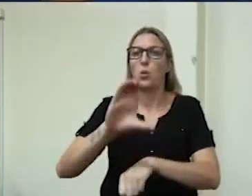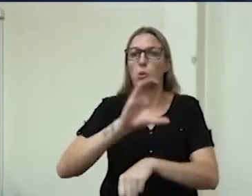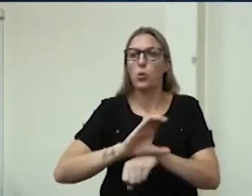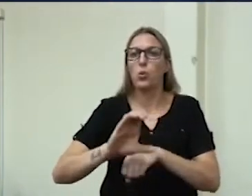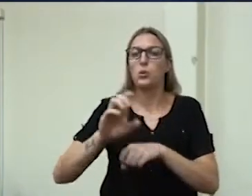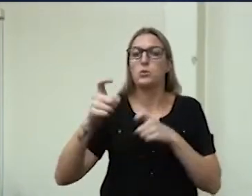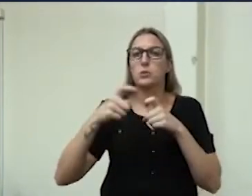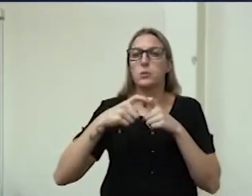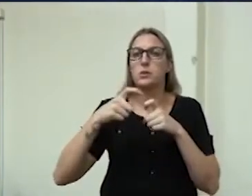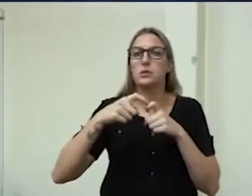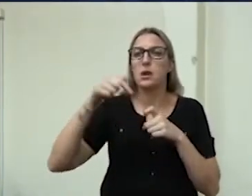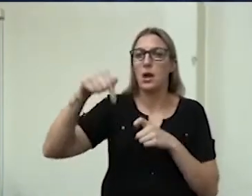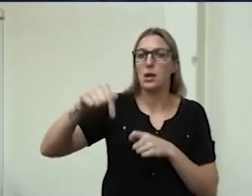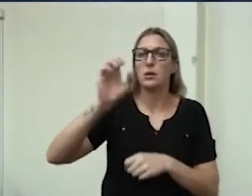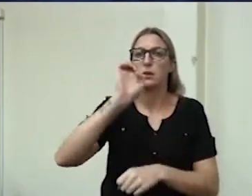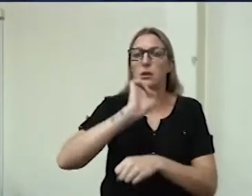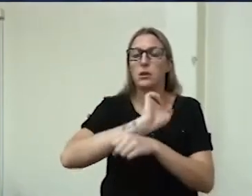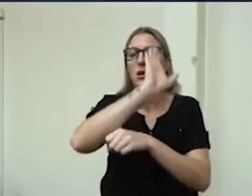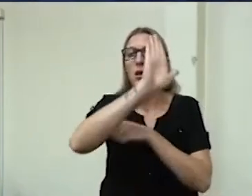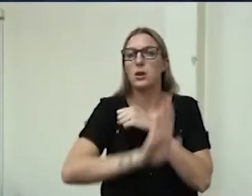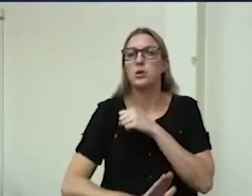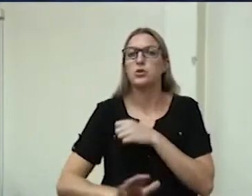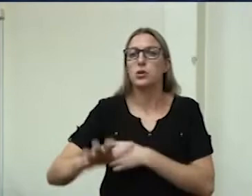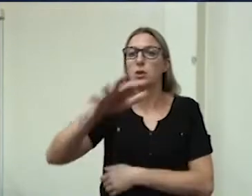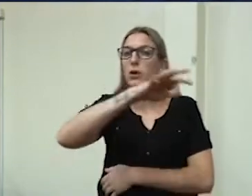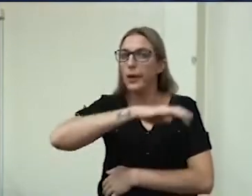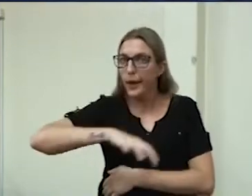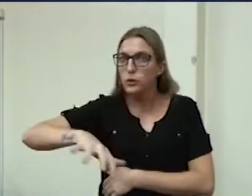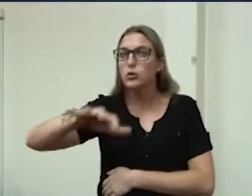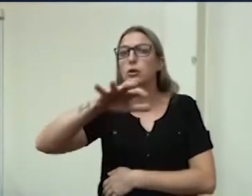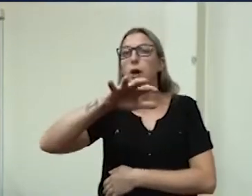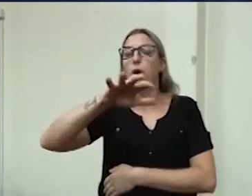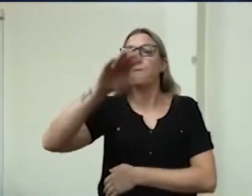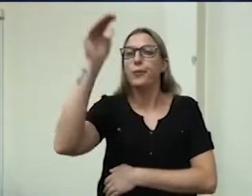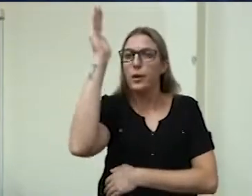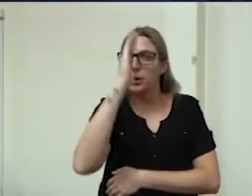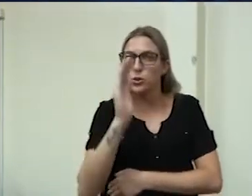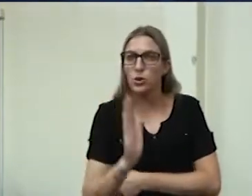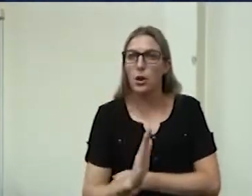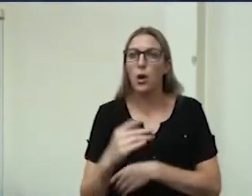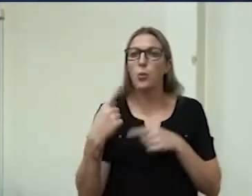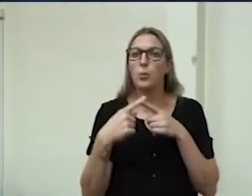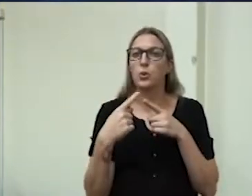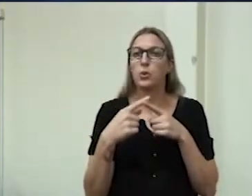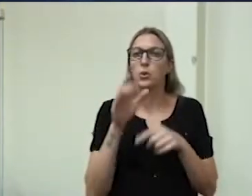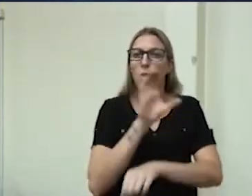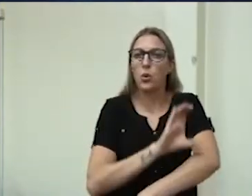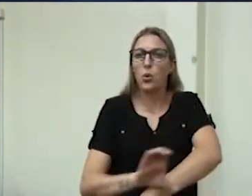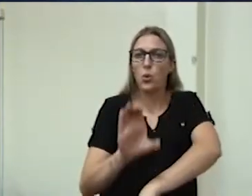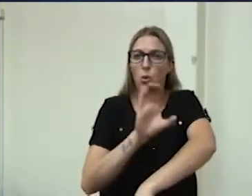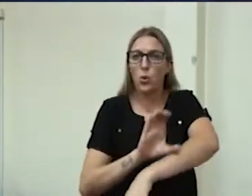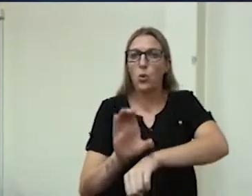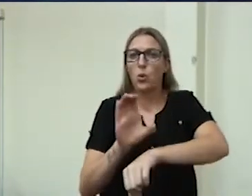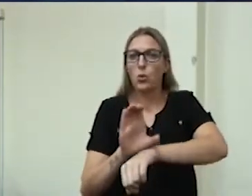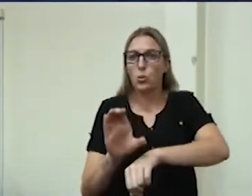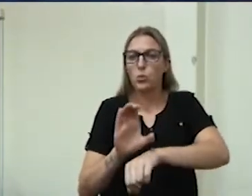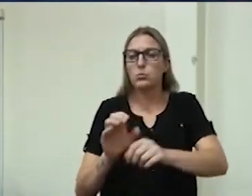este âmbito, né, regional e, por que não dizer, nacional, porque o curso ele é aberto para quem quiser vir aqui fazer, então,